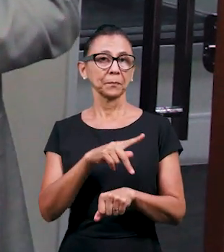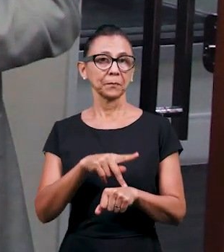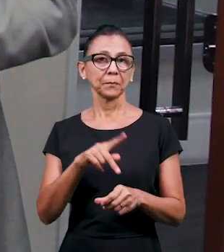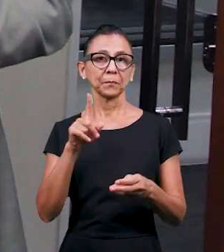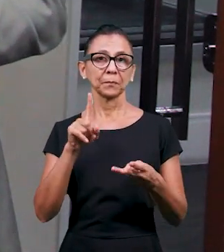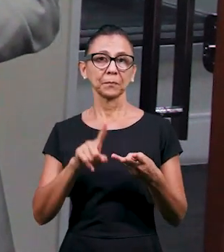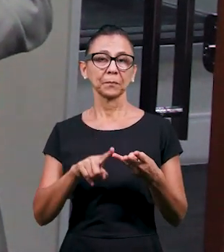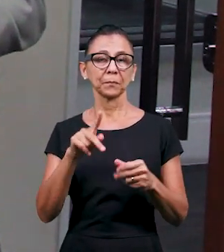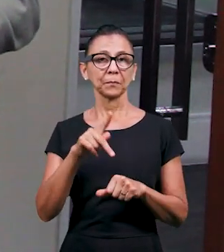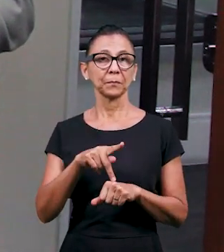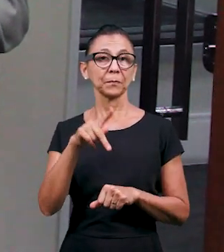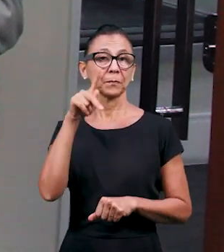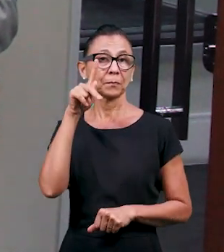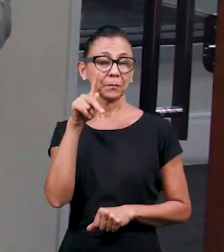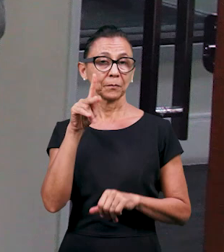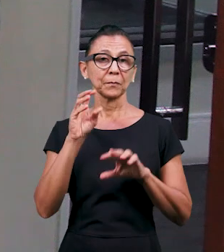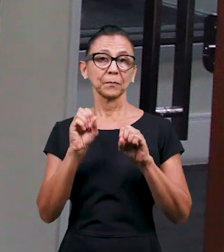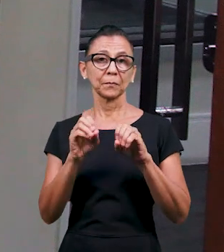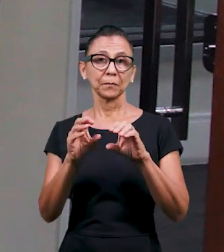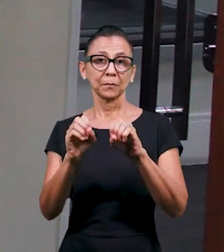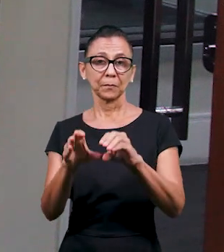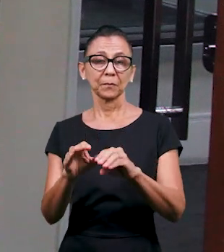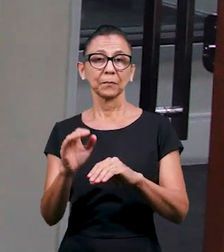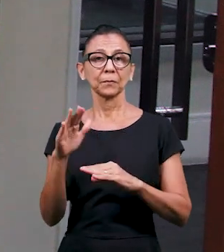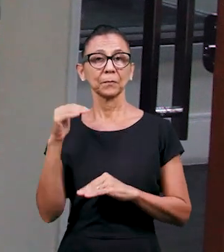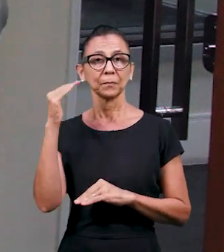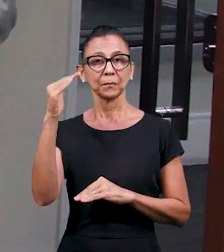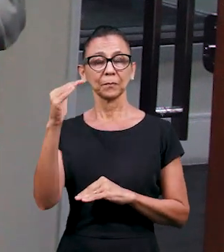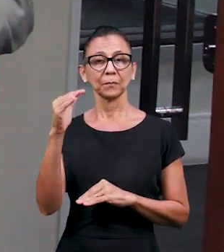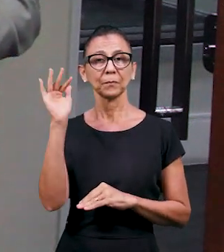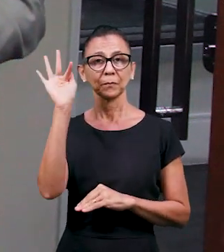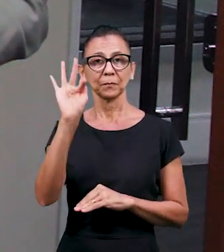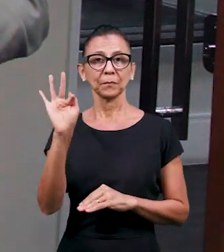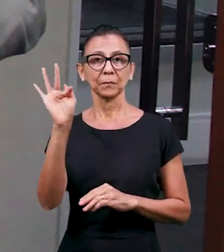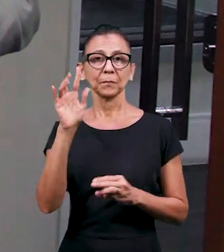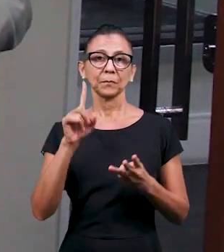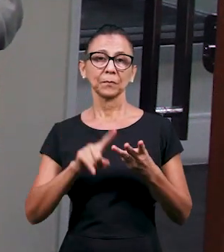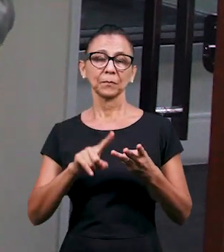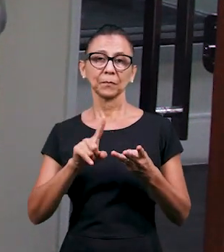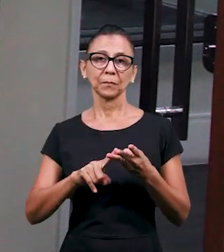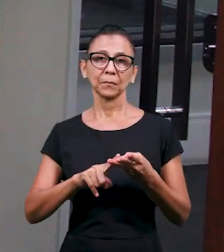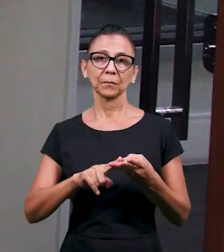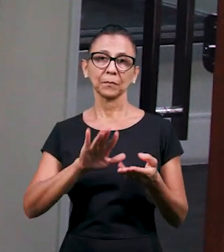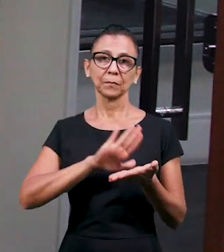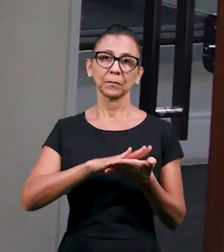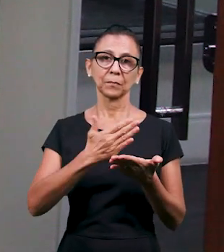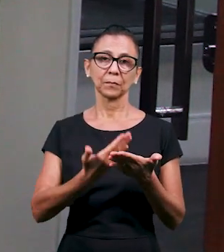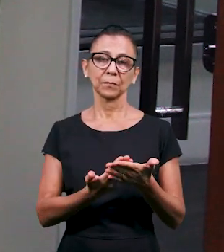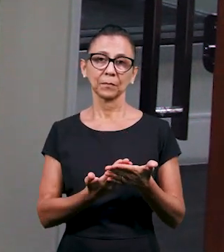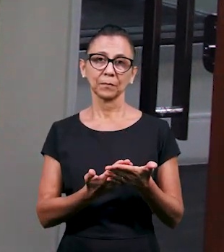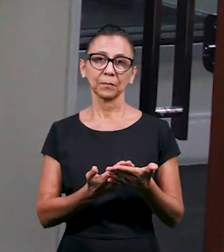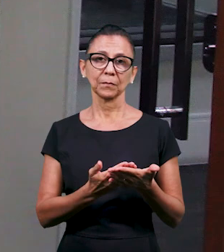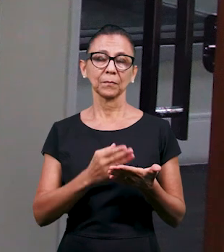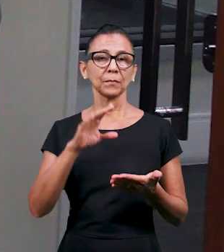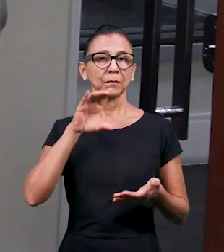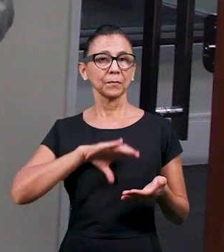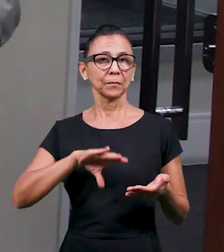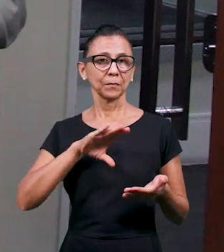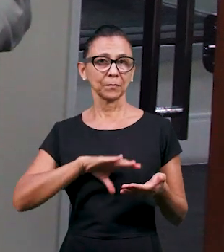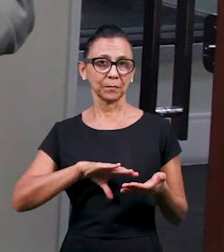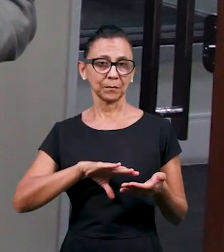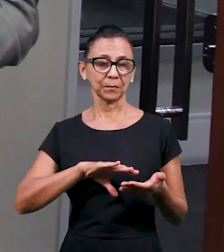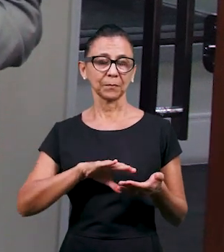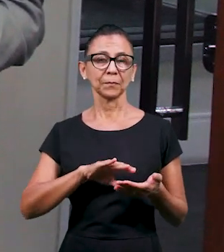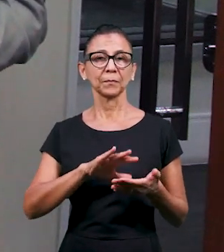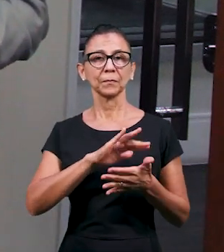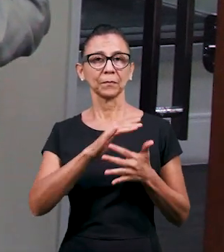pedagoga, pós-graduada em docência do ensino superior e tradução e interpretação Libras Português.